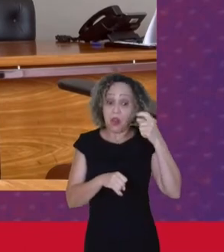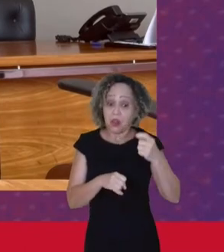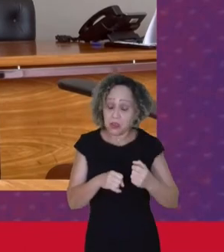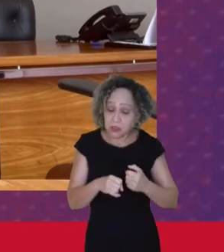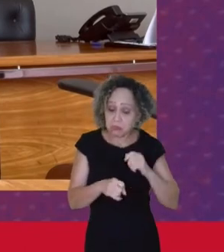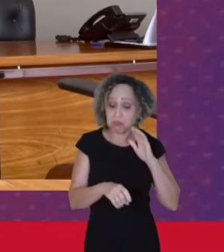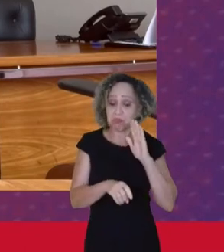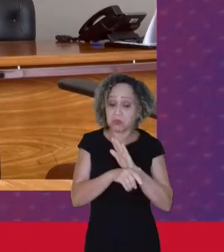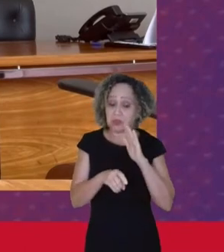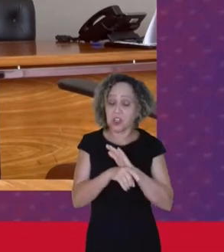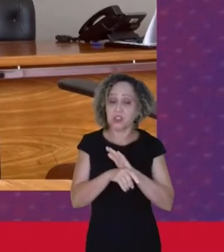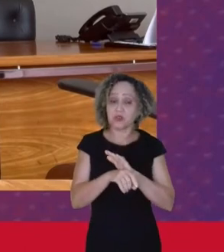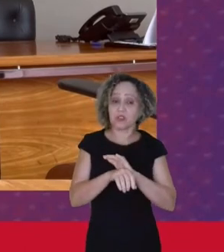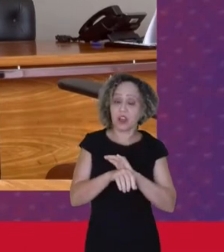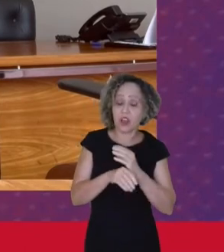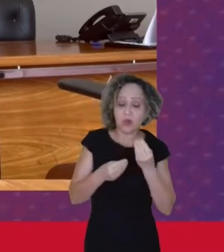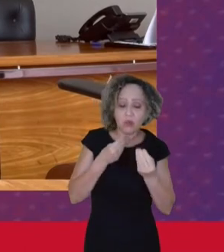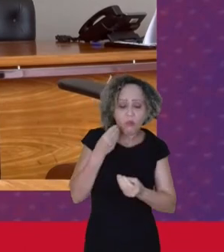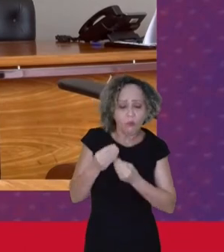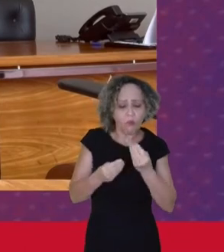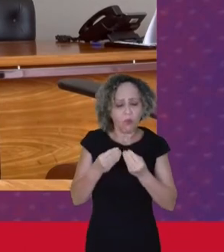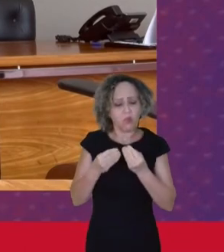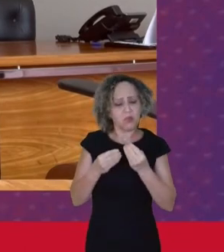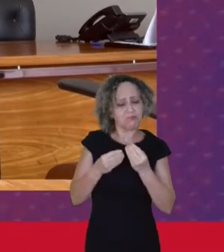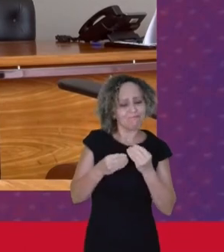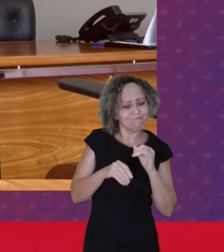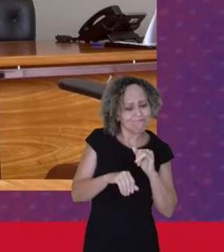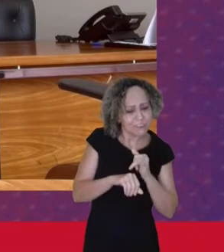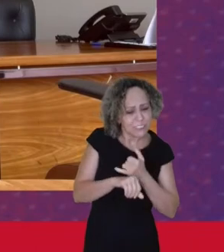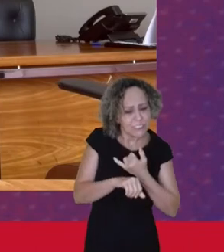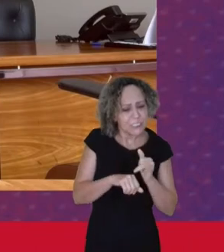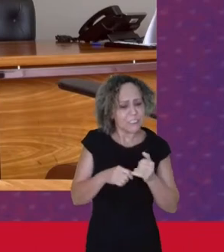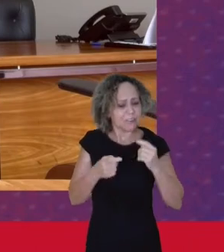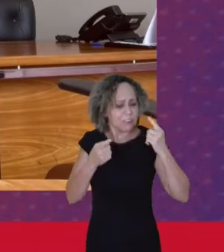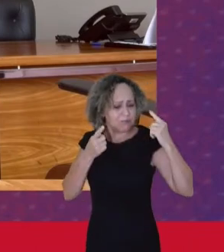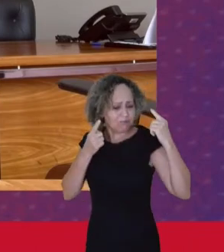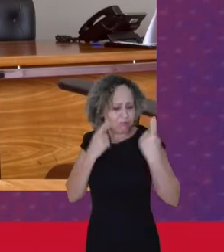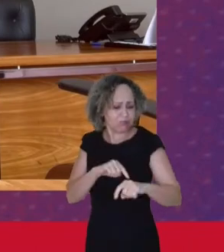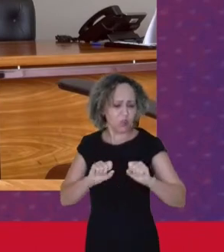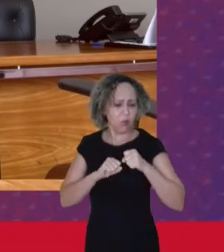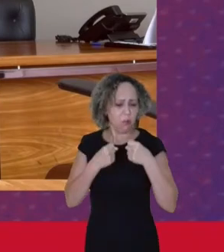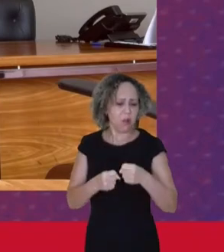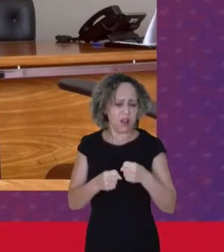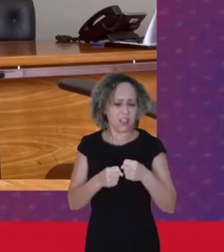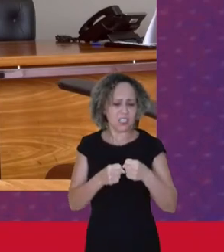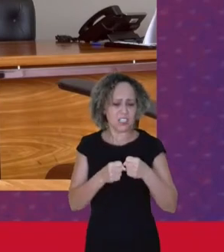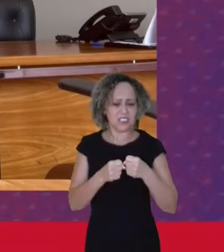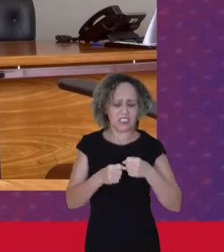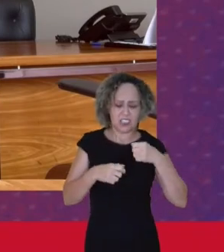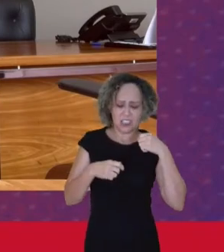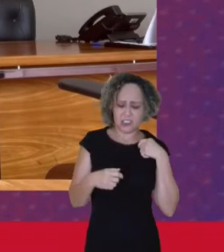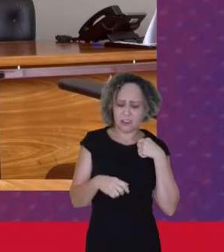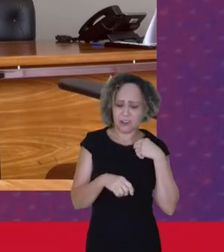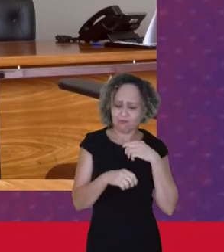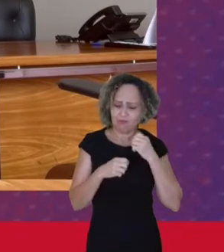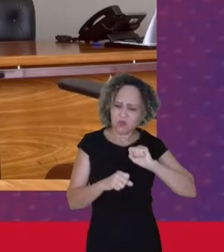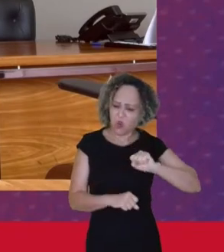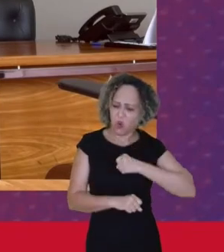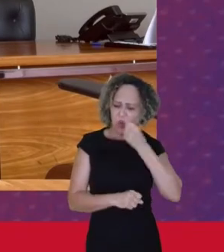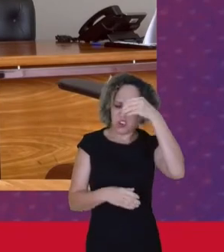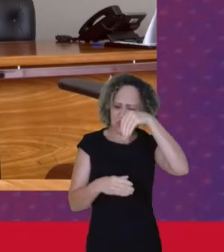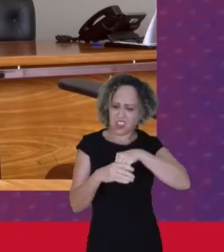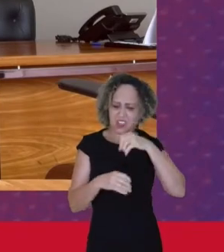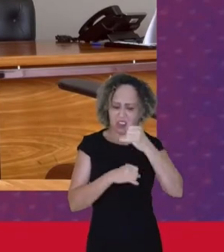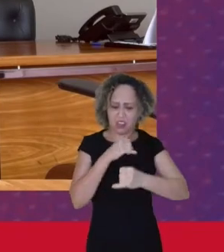com iniciativas de combate a discurso de ódio na internet. E também, para nossa surpresa,